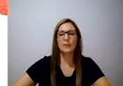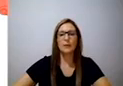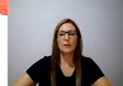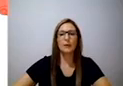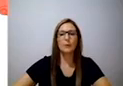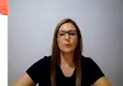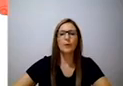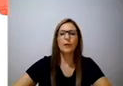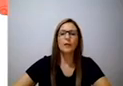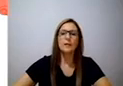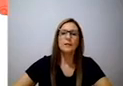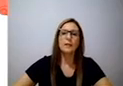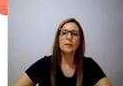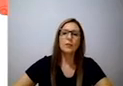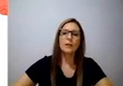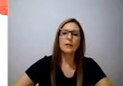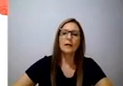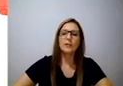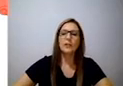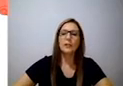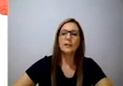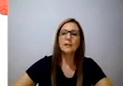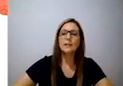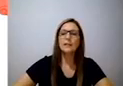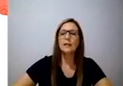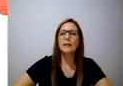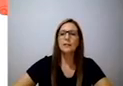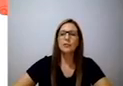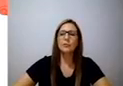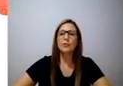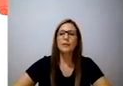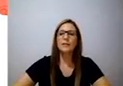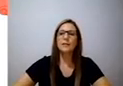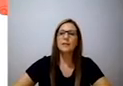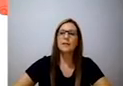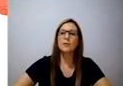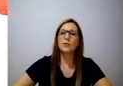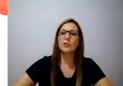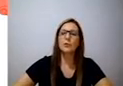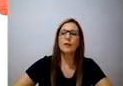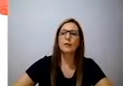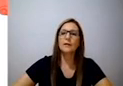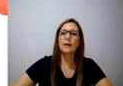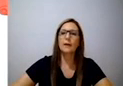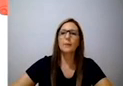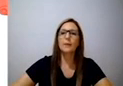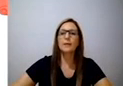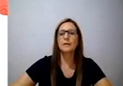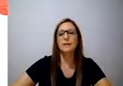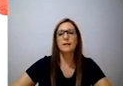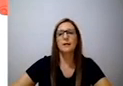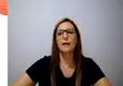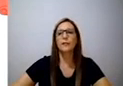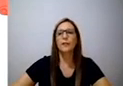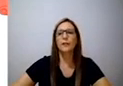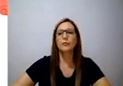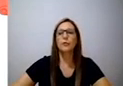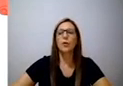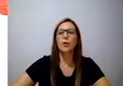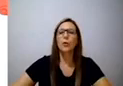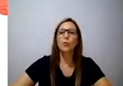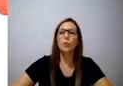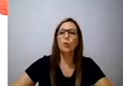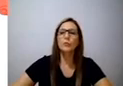física e mental. Sexualidade é a necessidade de buscar sensações de bem-estar, prazer,